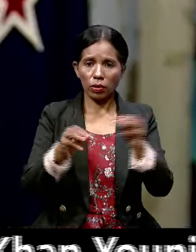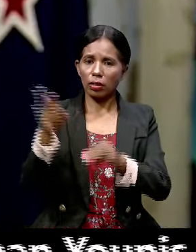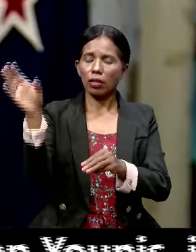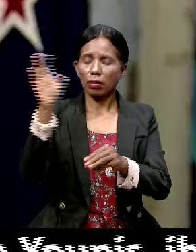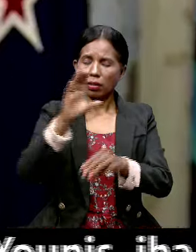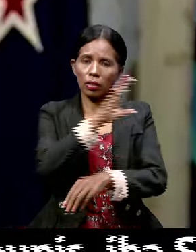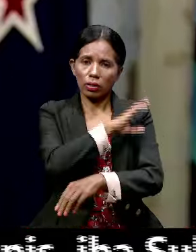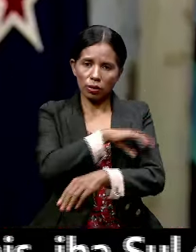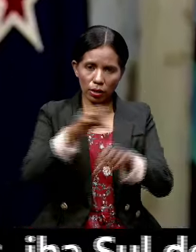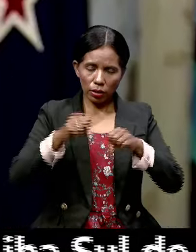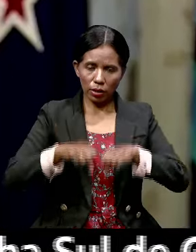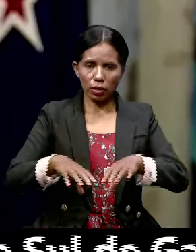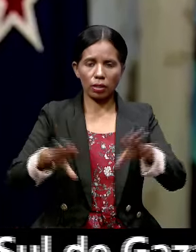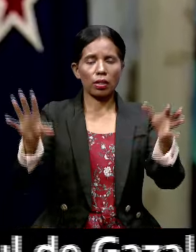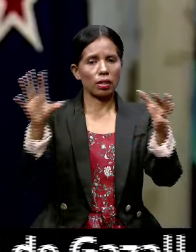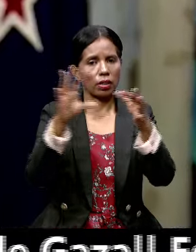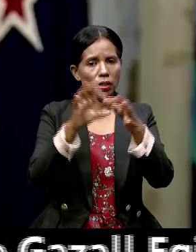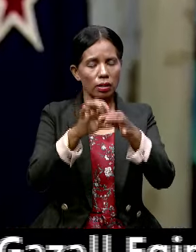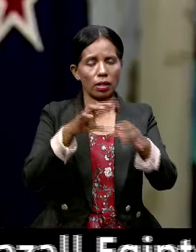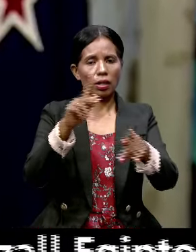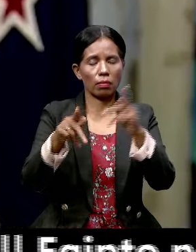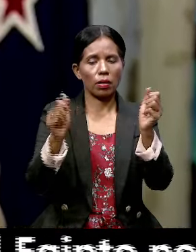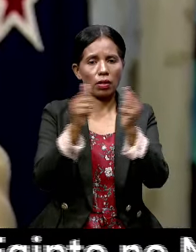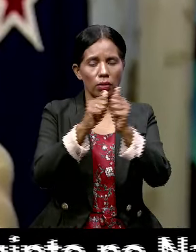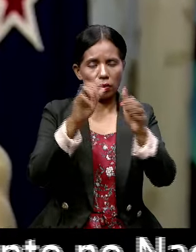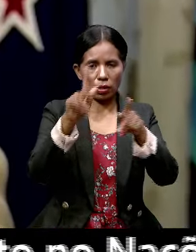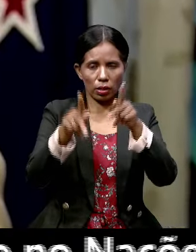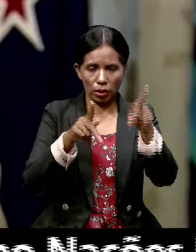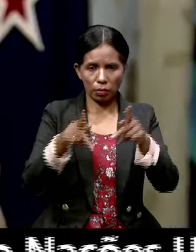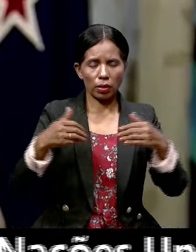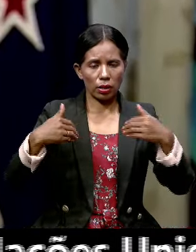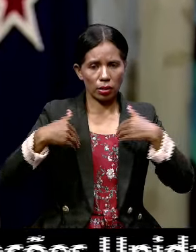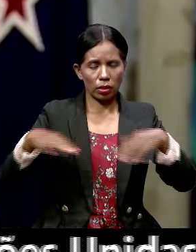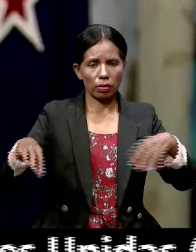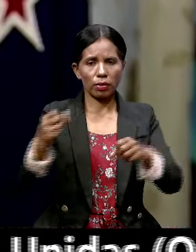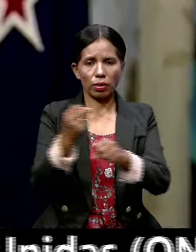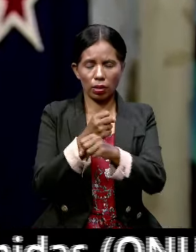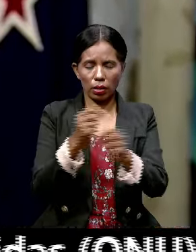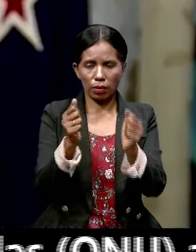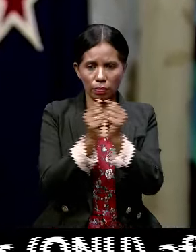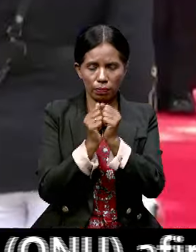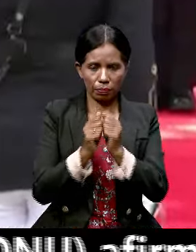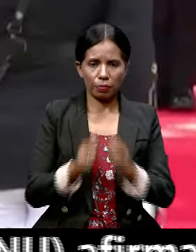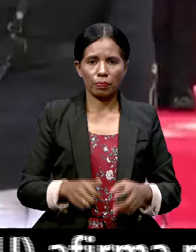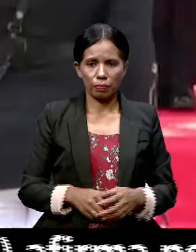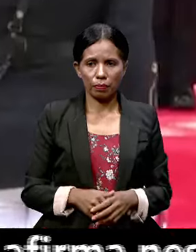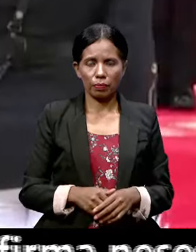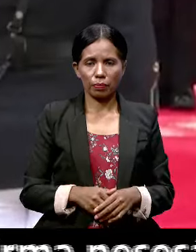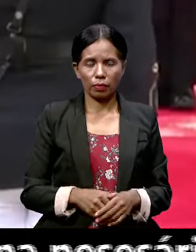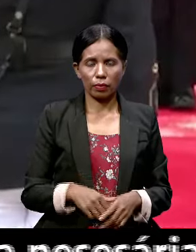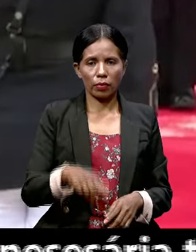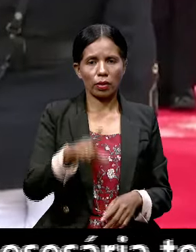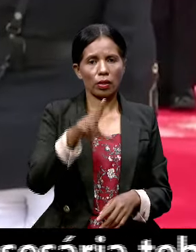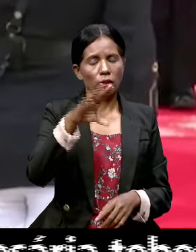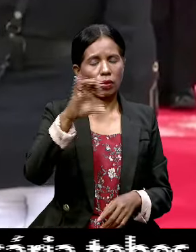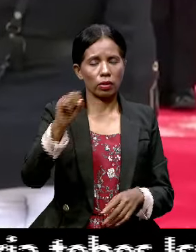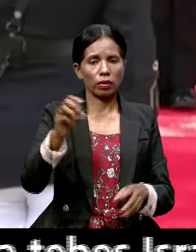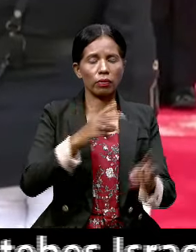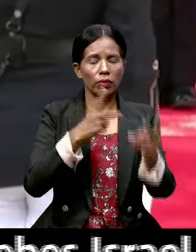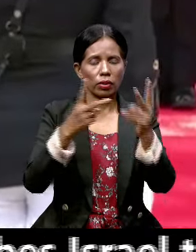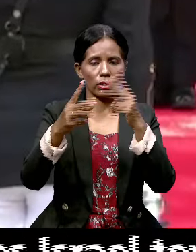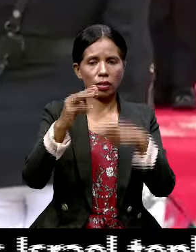segurança marítima, ligação ema ba ema no ia esforço multilateral. Lusum visita ba Manila ha